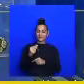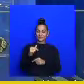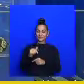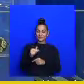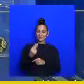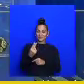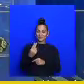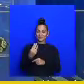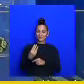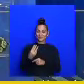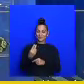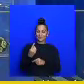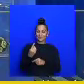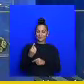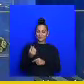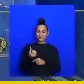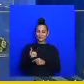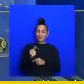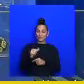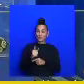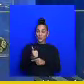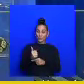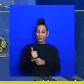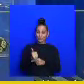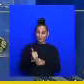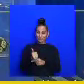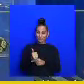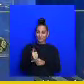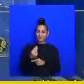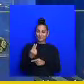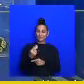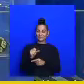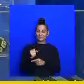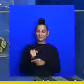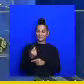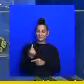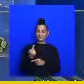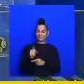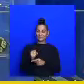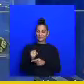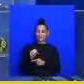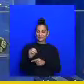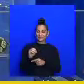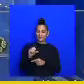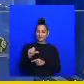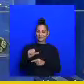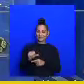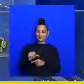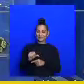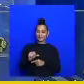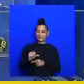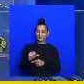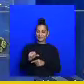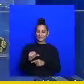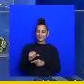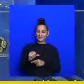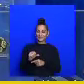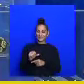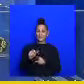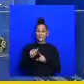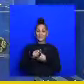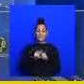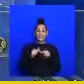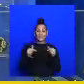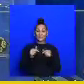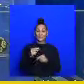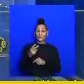27, 23, 16, 11, 28, 18 e 09. A dezena do